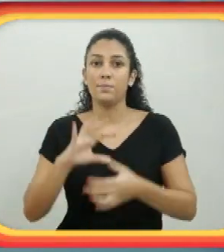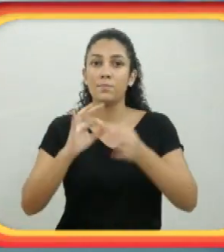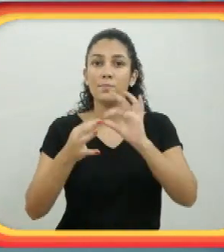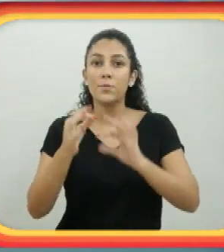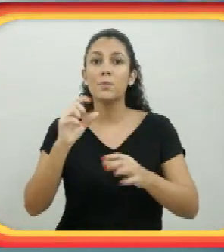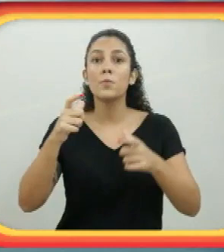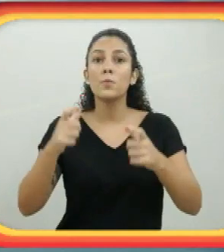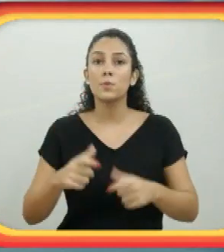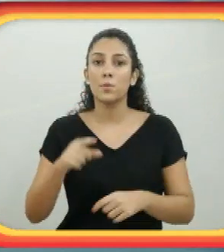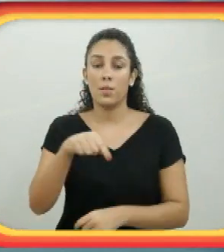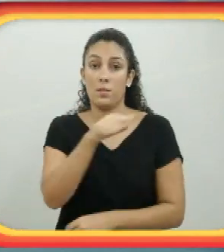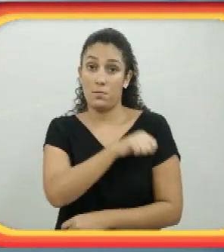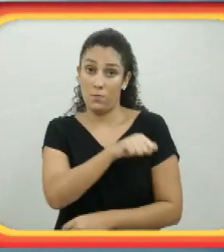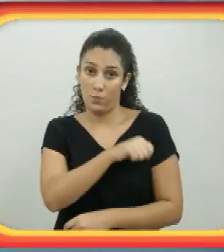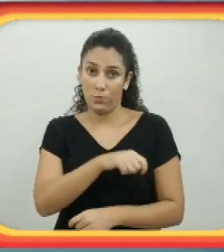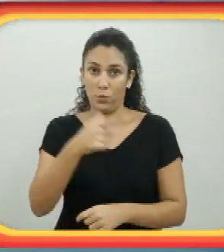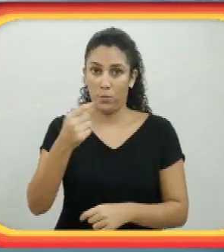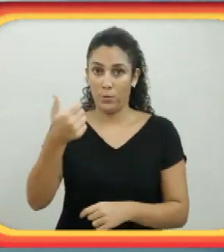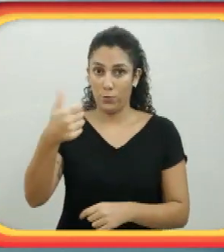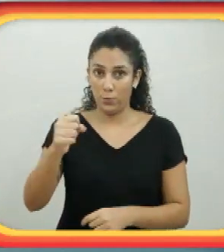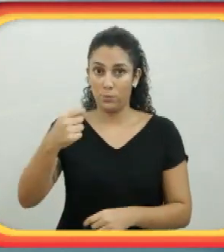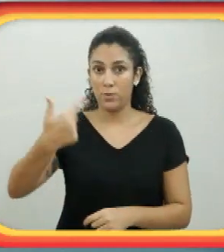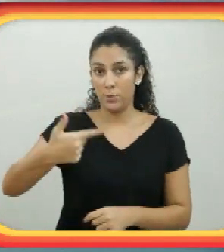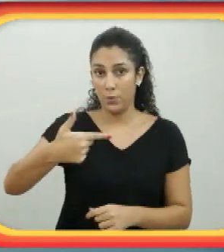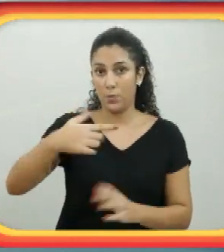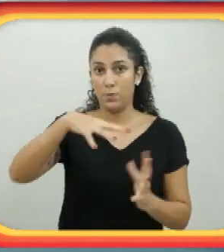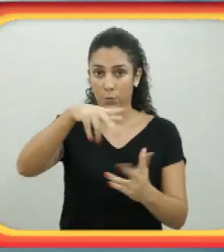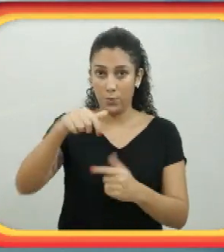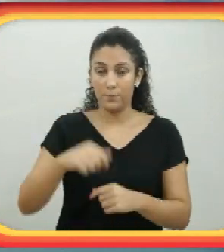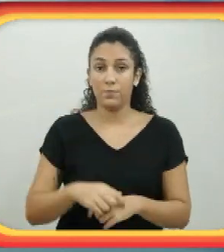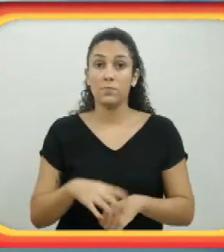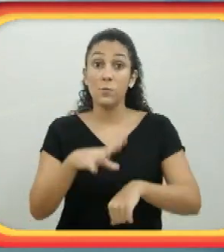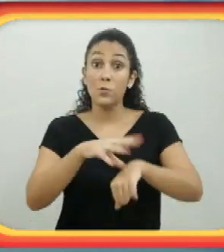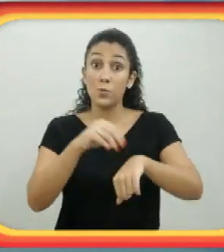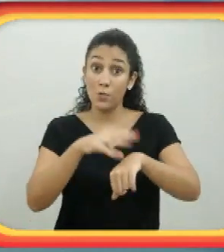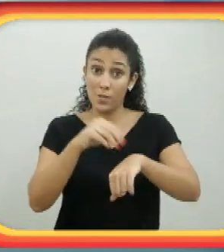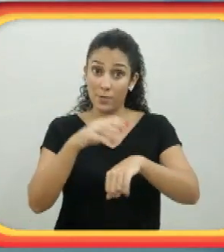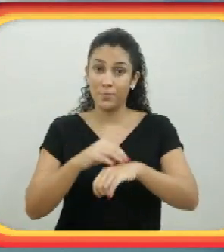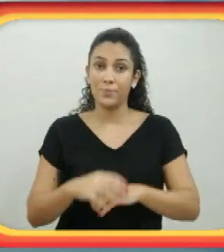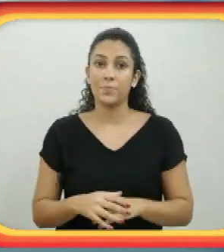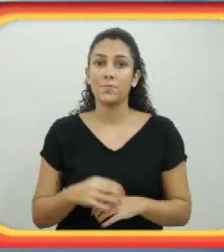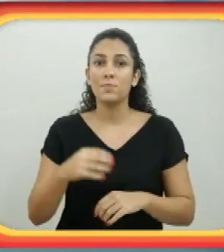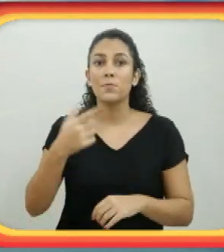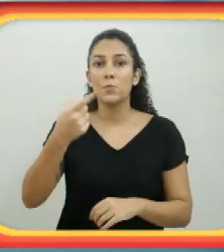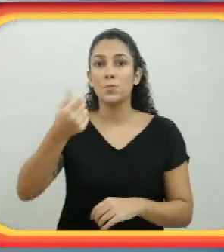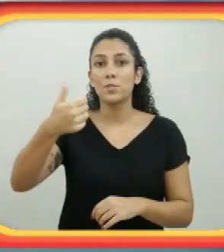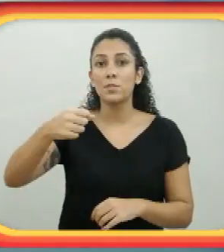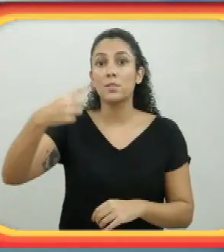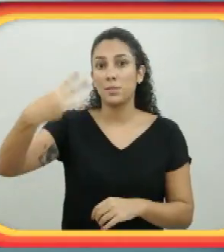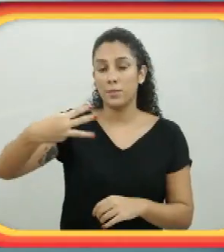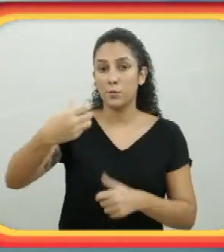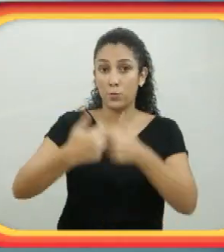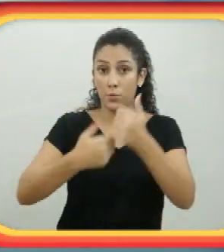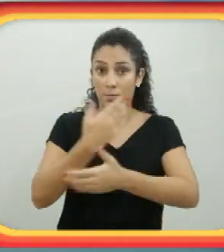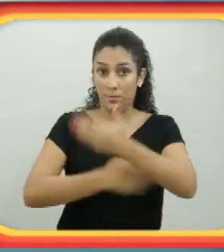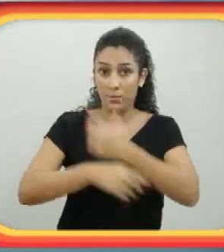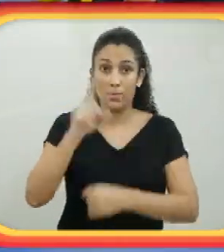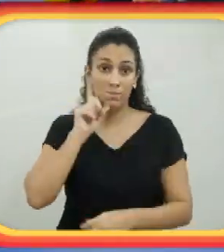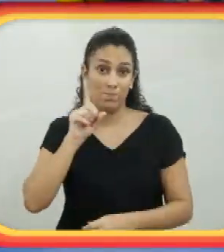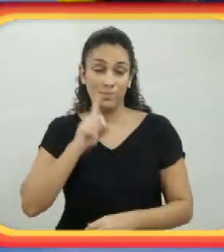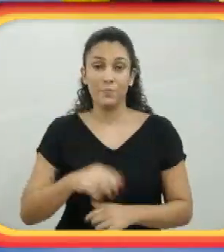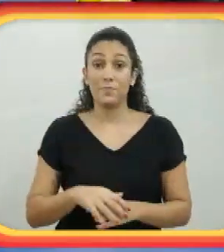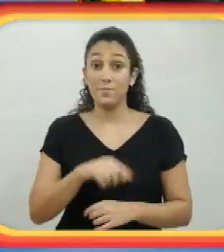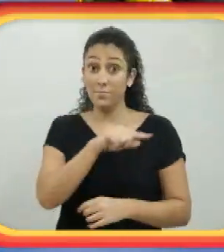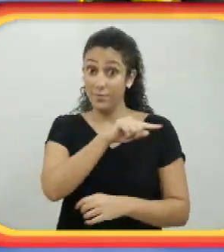Rio. 2018 foi o bicampeonato mundial na Suécia. 2019 o tricampeonato dos